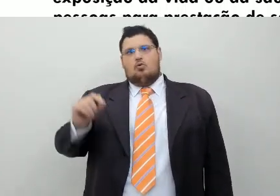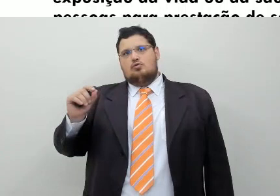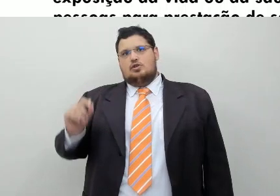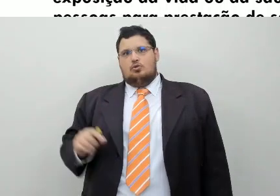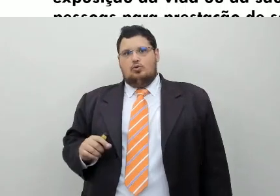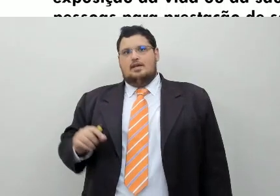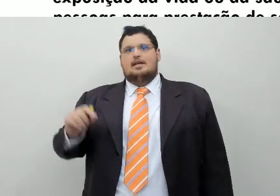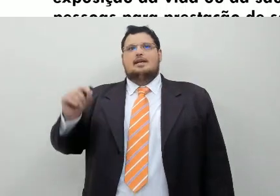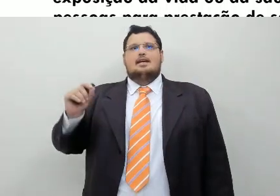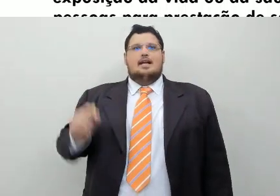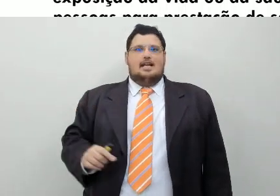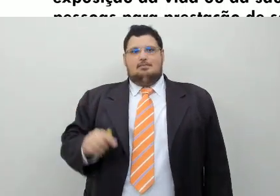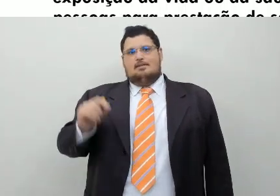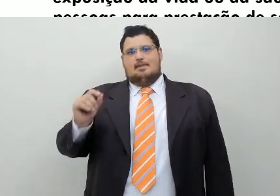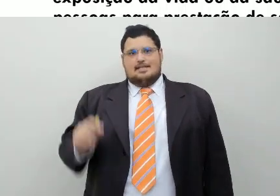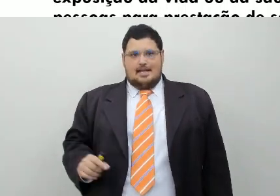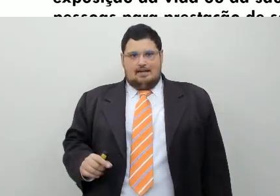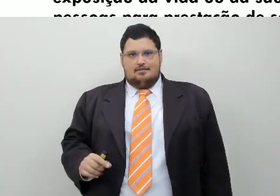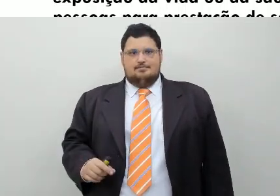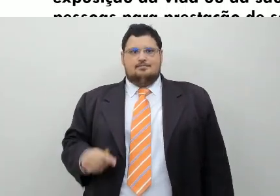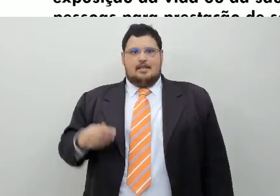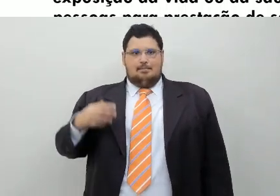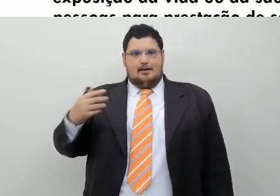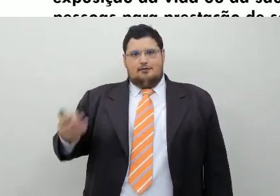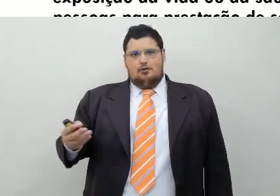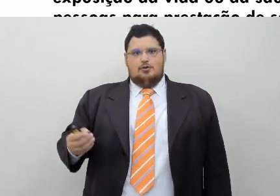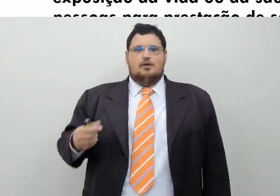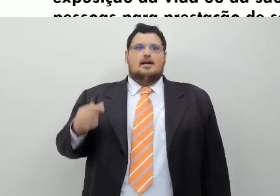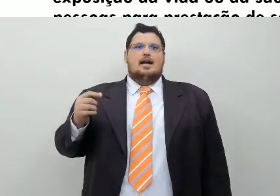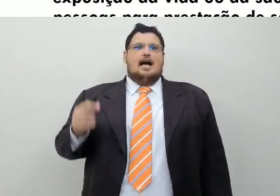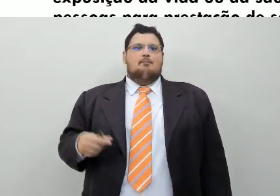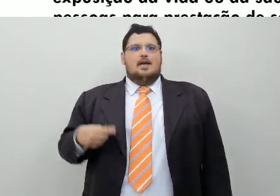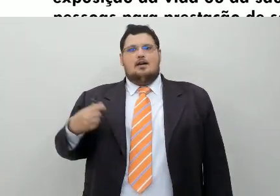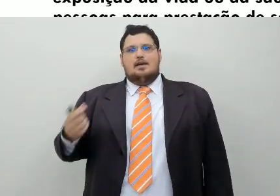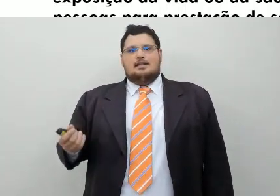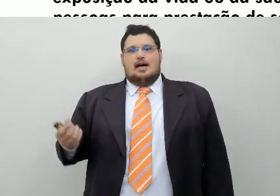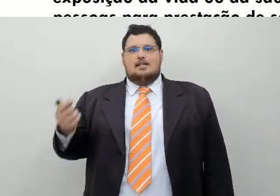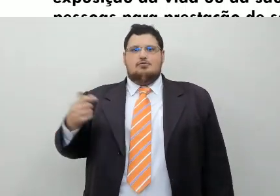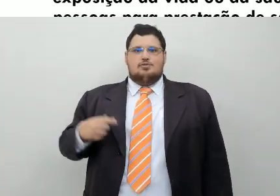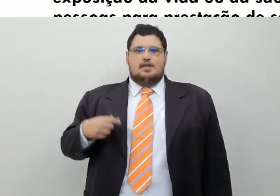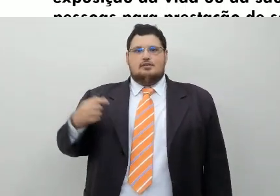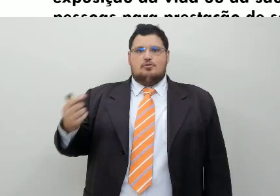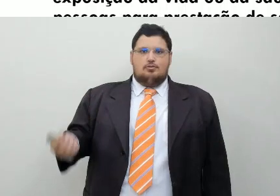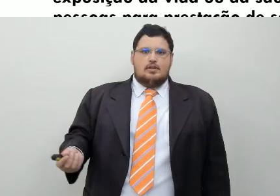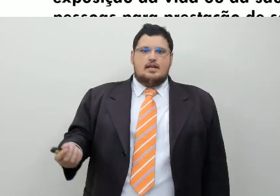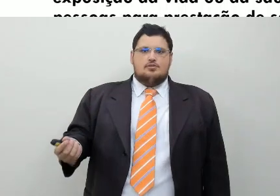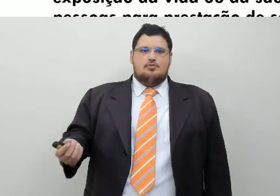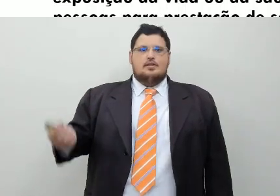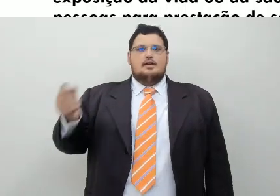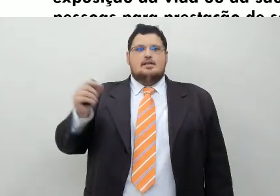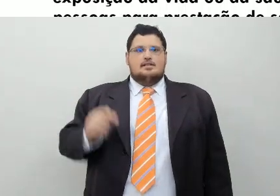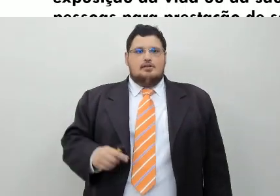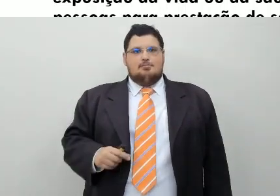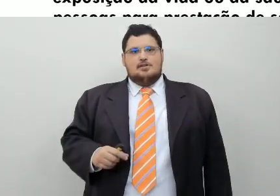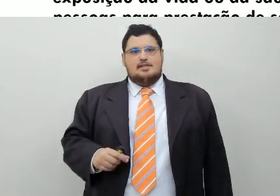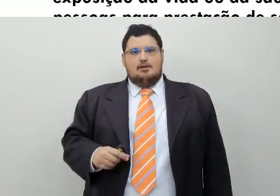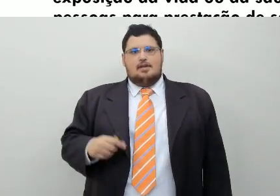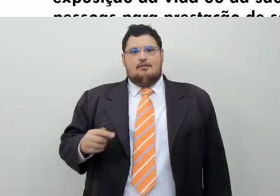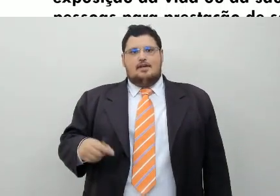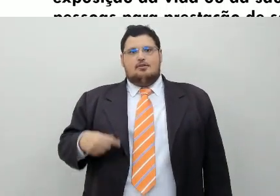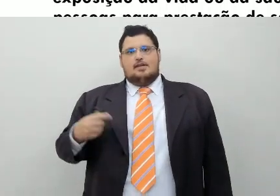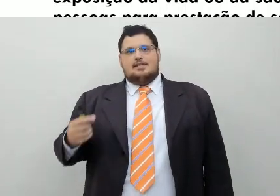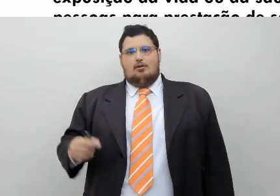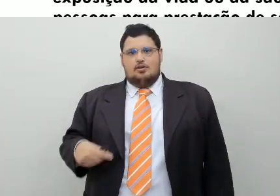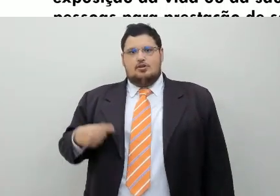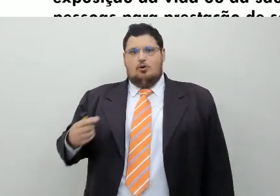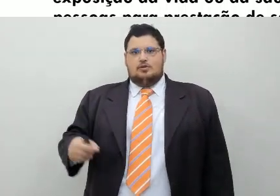não constitui crime mais grave. Vai para a FURI. A pena é aumentada de 1/6 a 1/3 se a exposição da